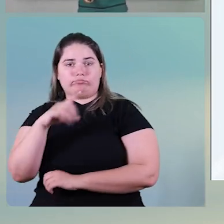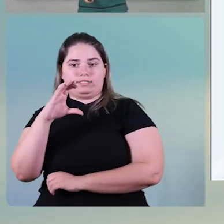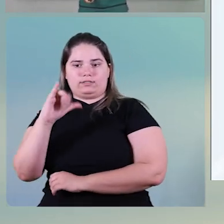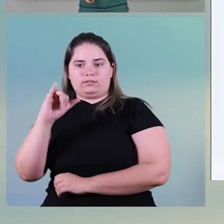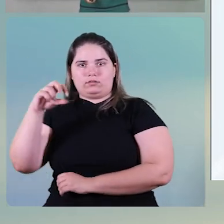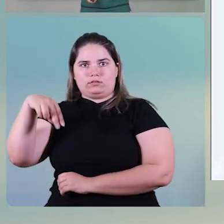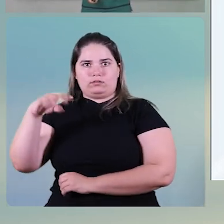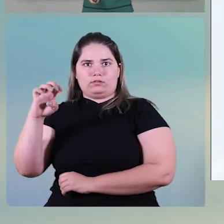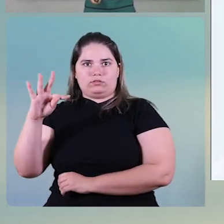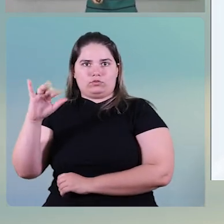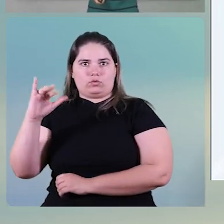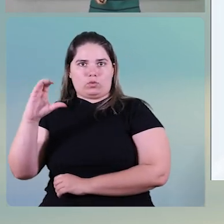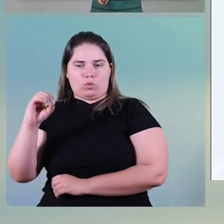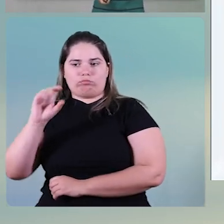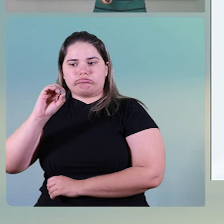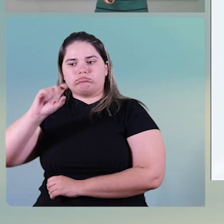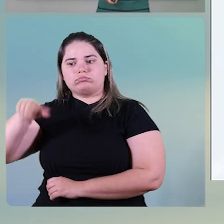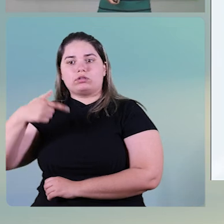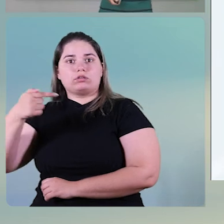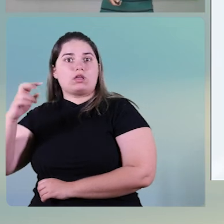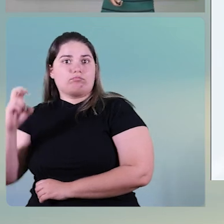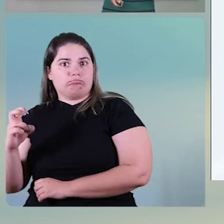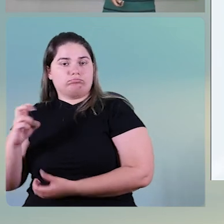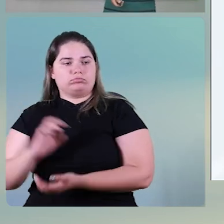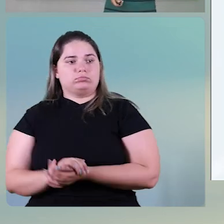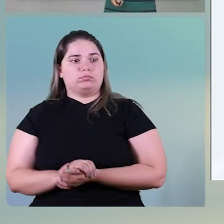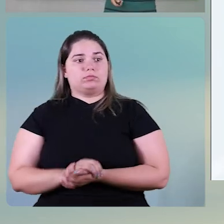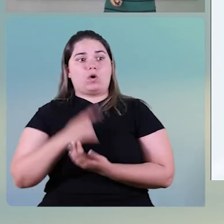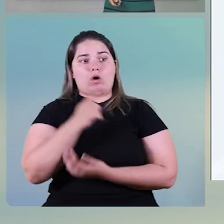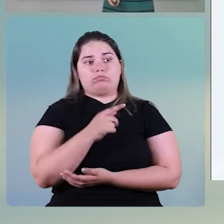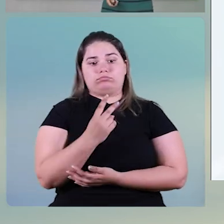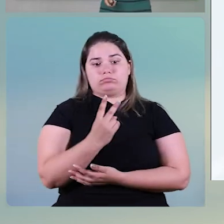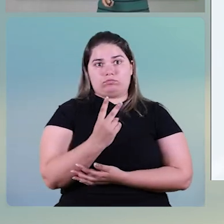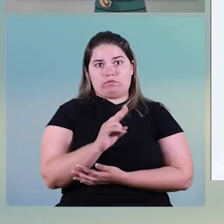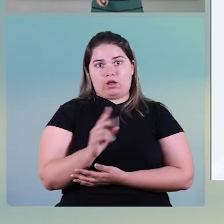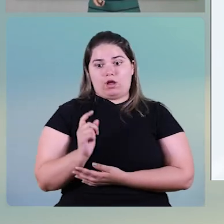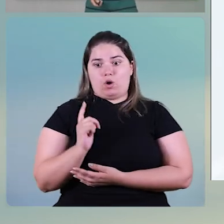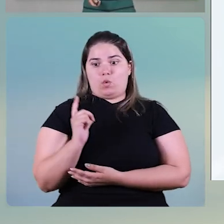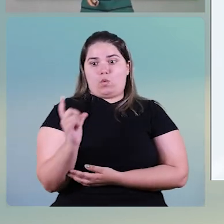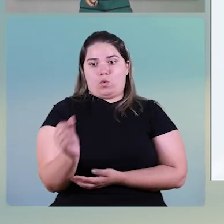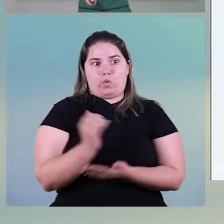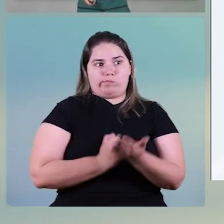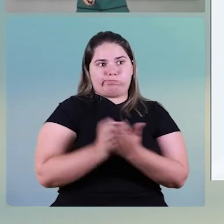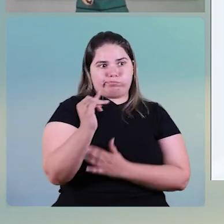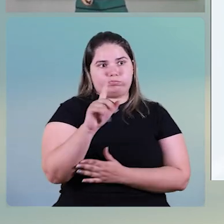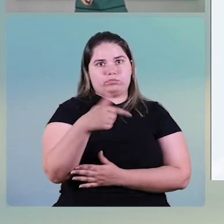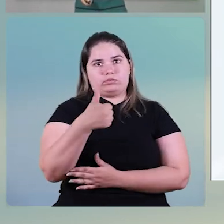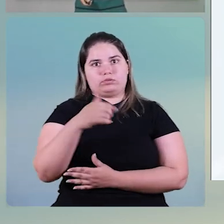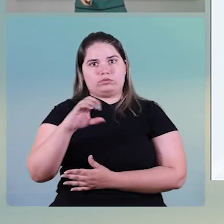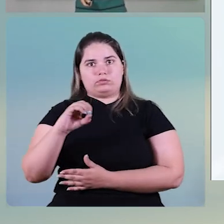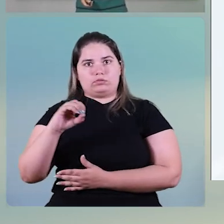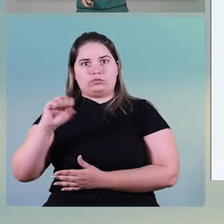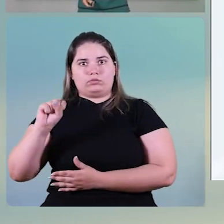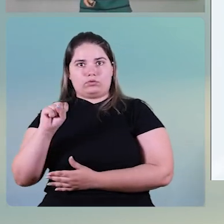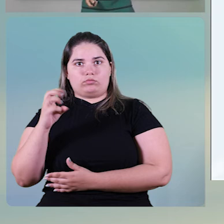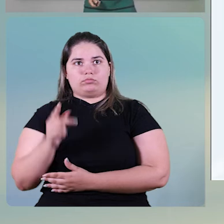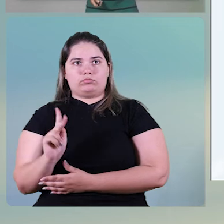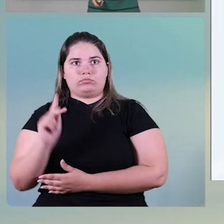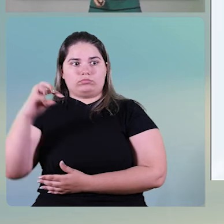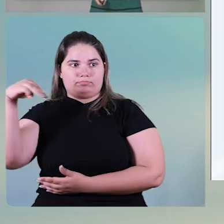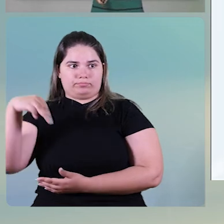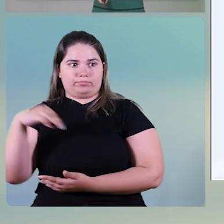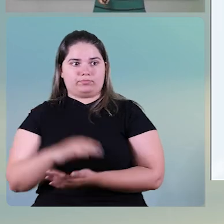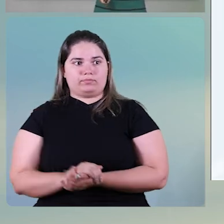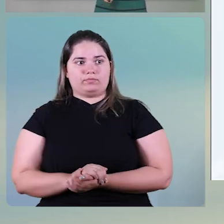Velocidade inicial de cada carro, 108 km por hora. Que transformando em metro por segundo, a gente divide por 3,6,